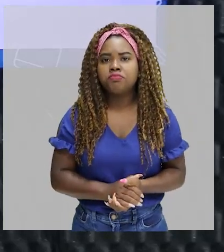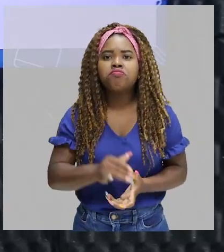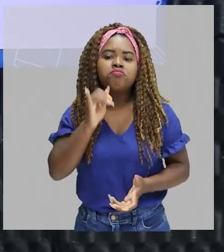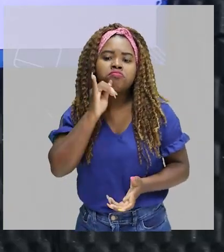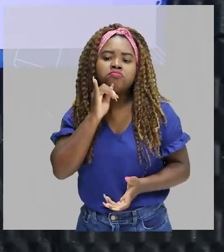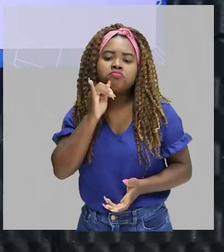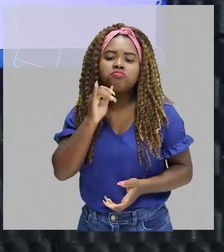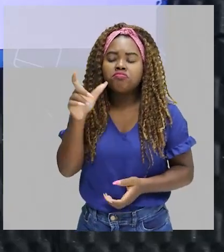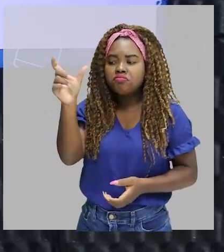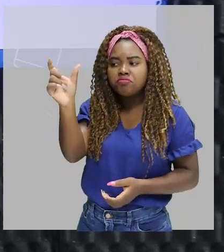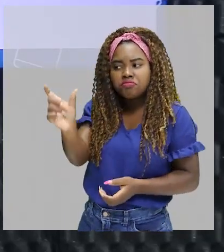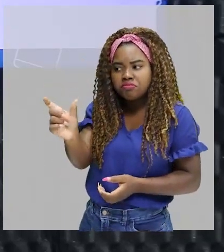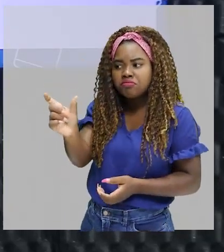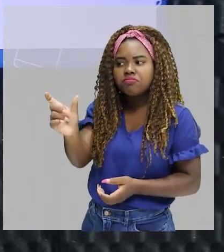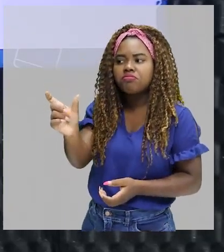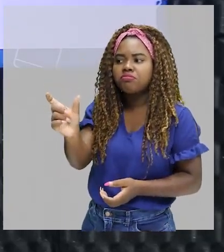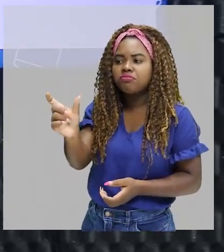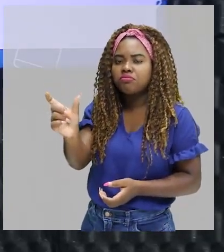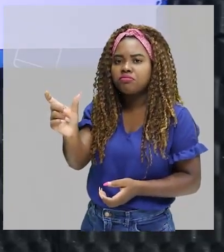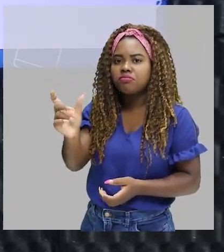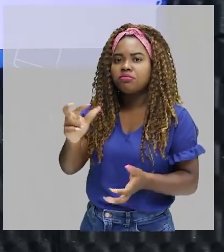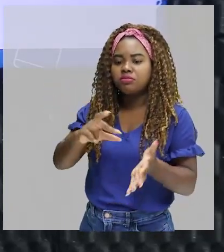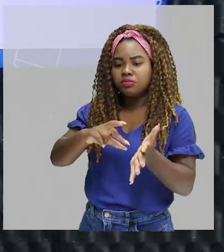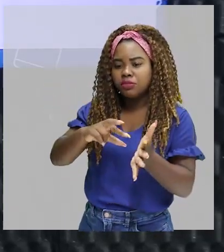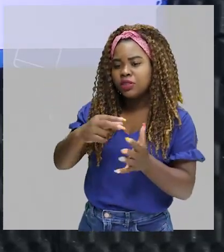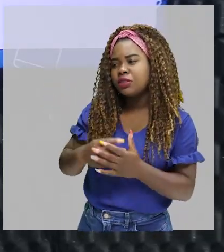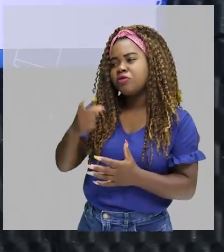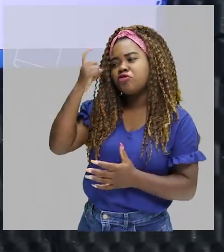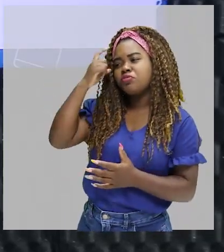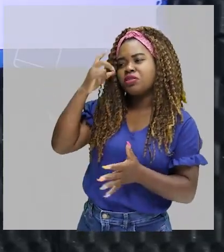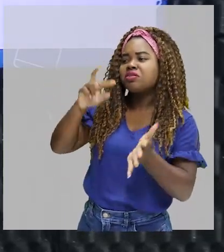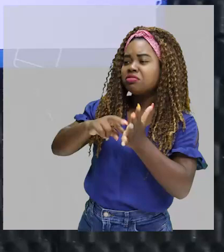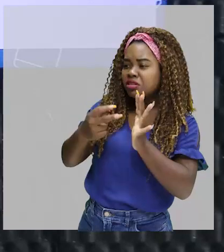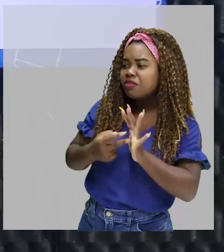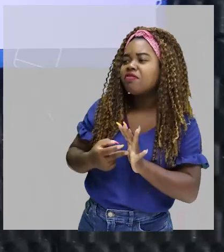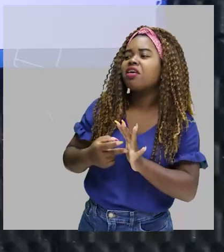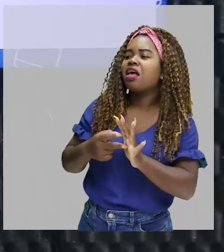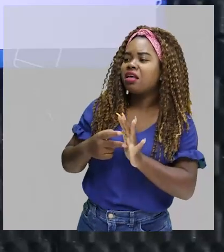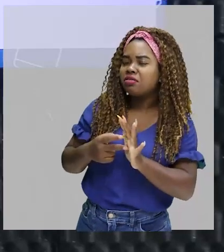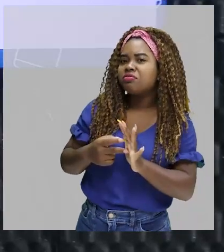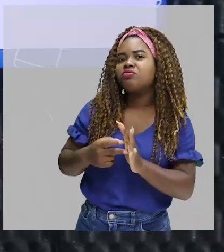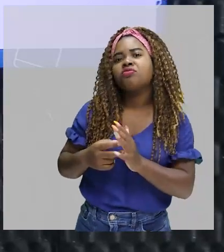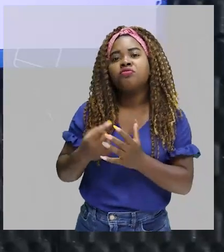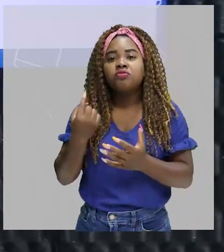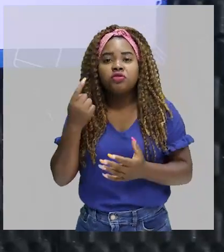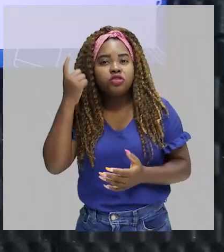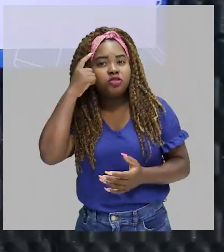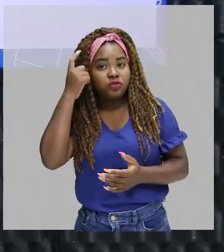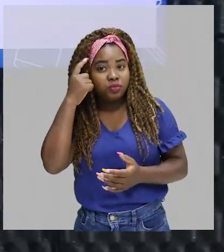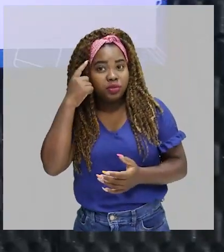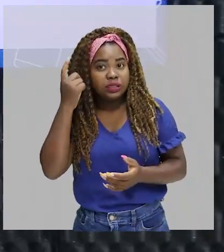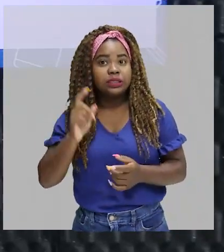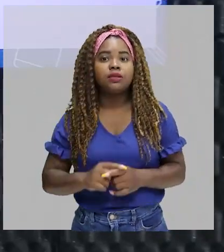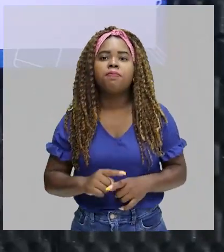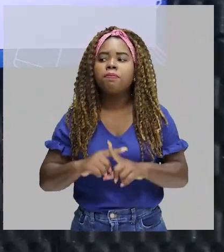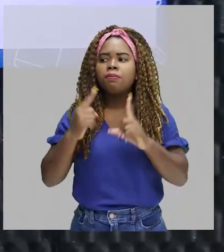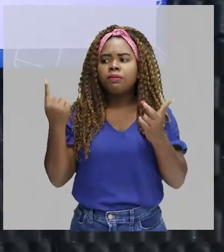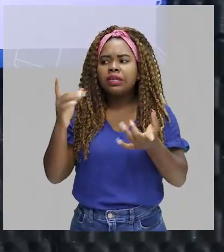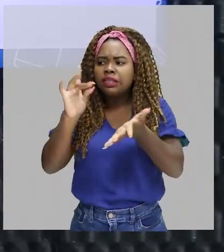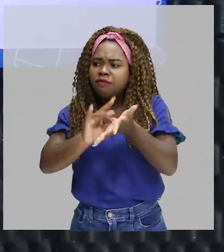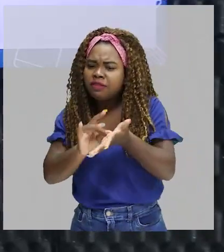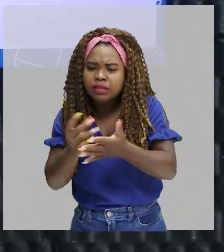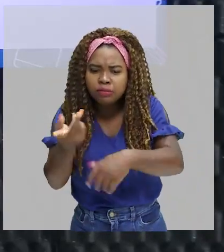mas na verdade é outro, tá bom? Então, para nós organizarmos a nossa aula, nós vamos falar primeiro das palavras amigas, então a